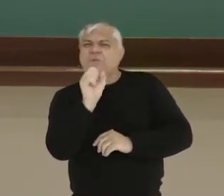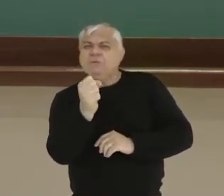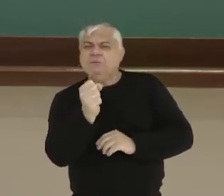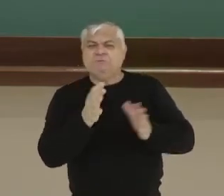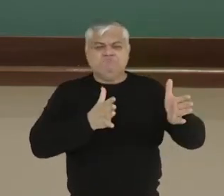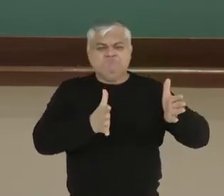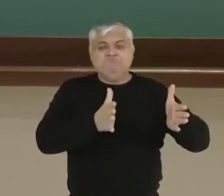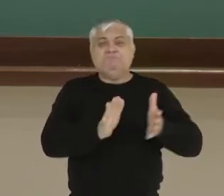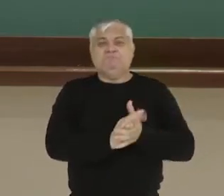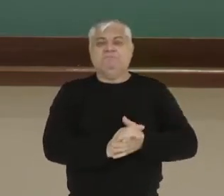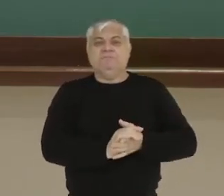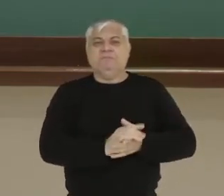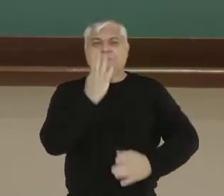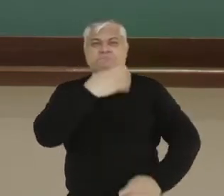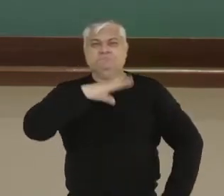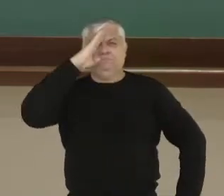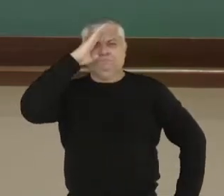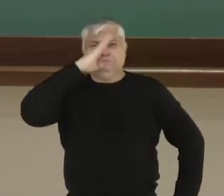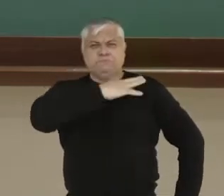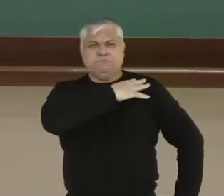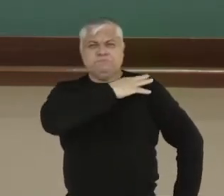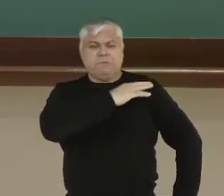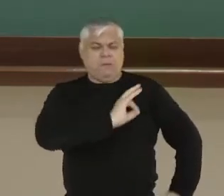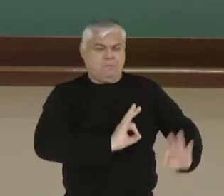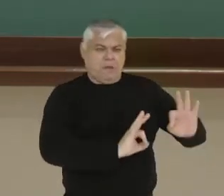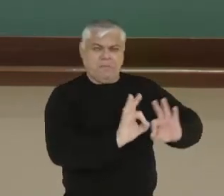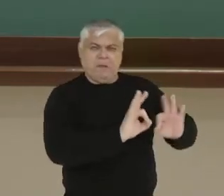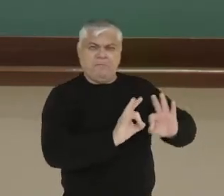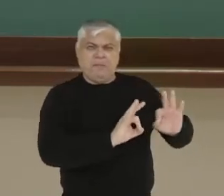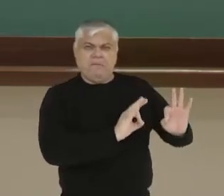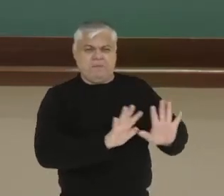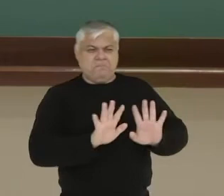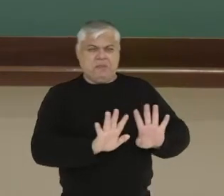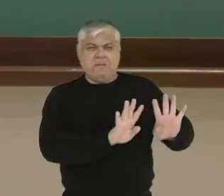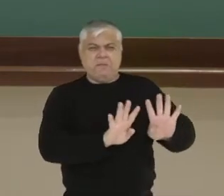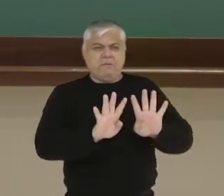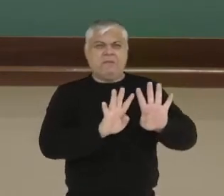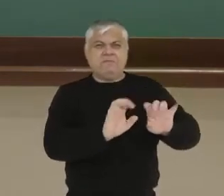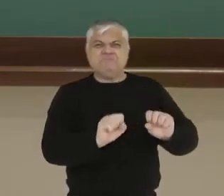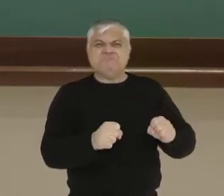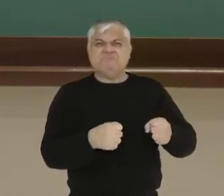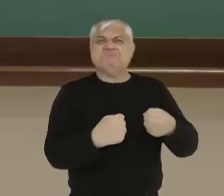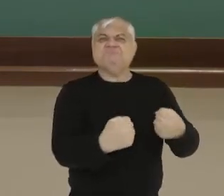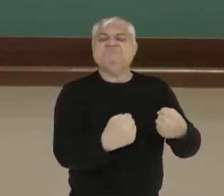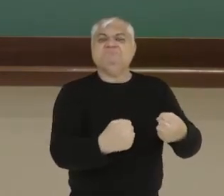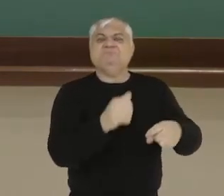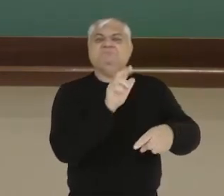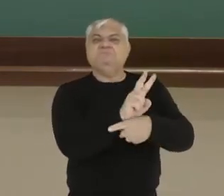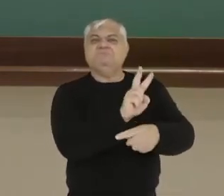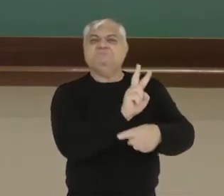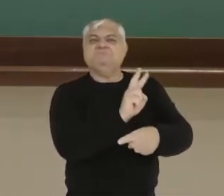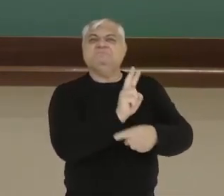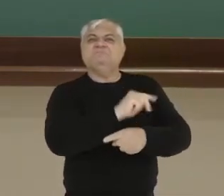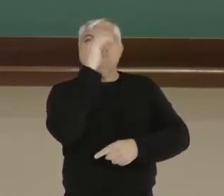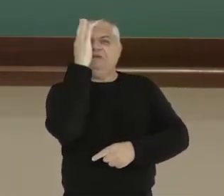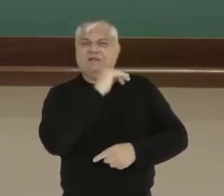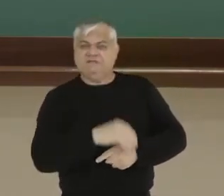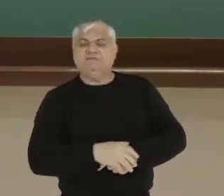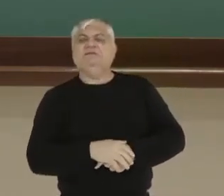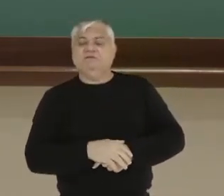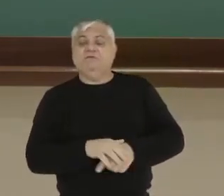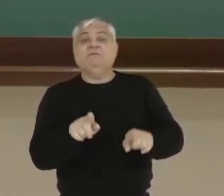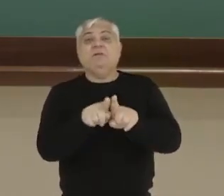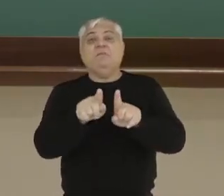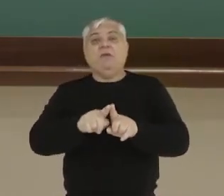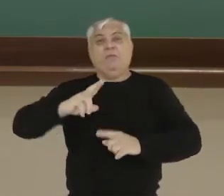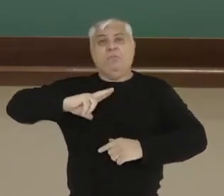as forças brasileiras se organizam para defender os interesses, né, da colônia de Portugal